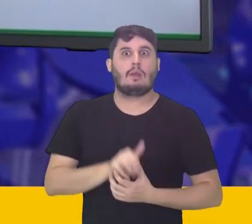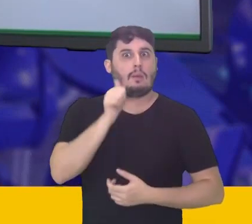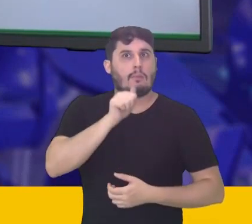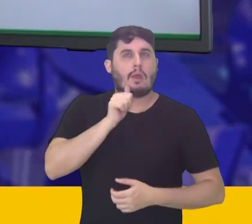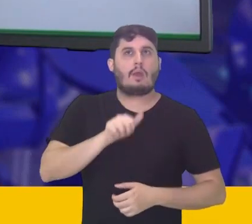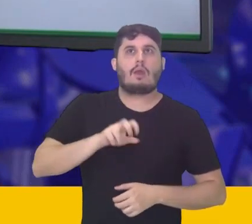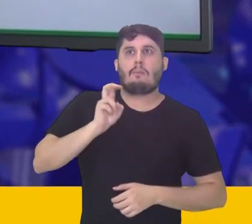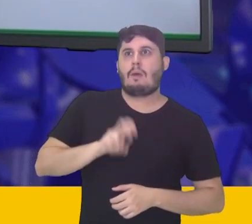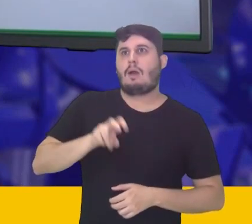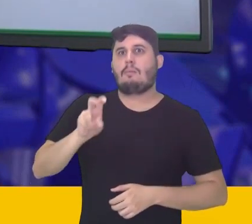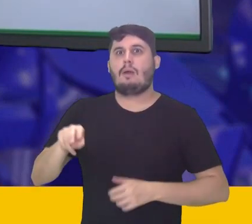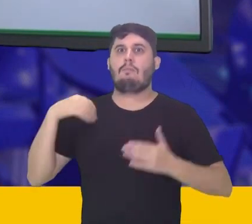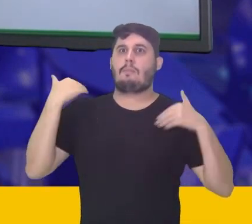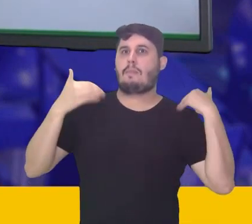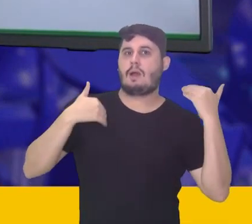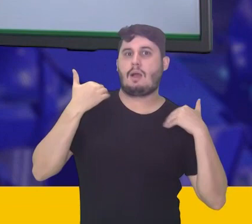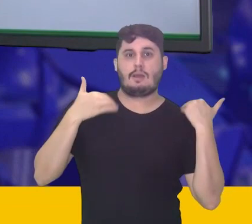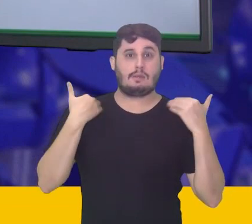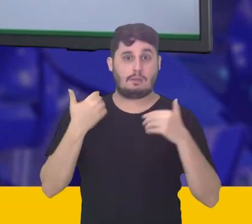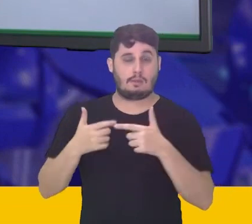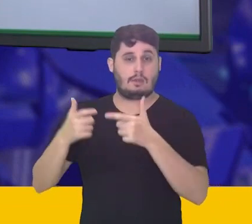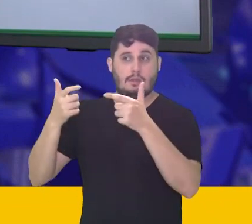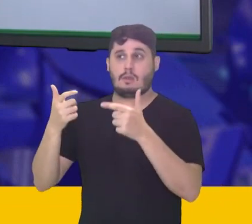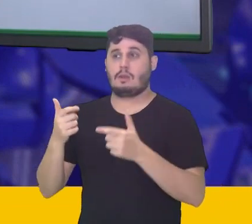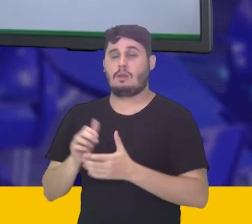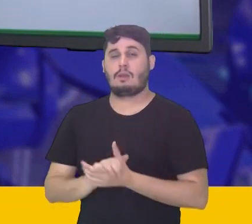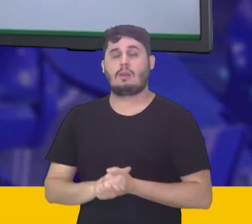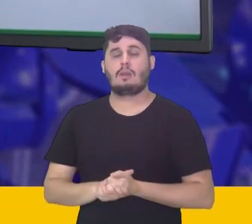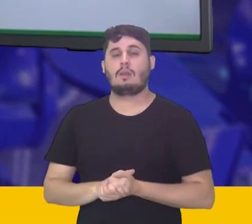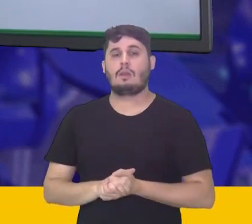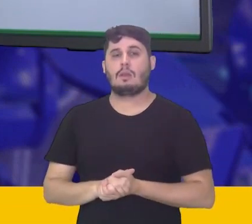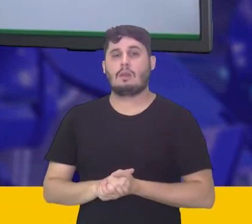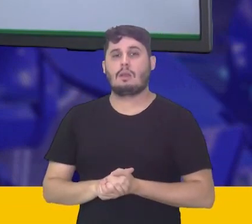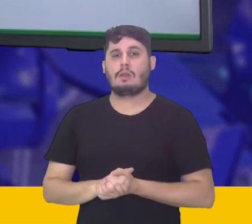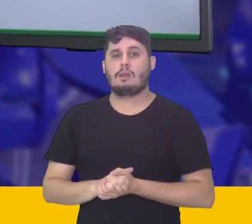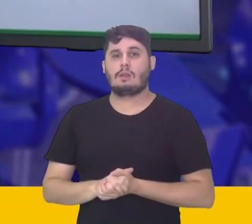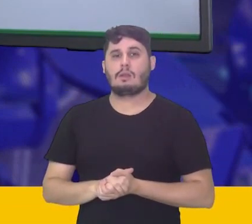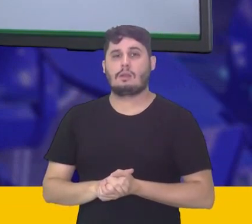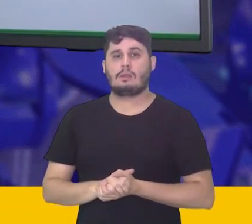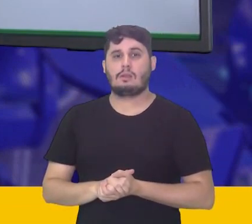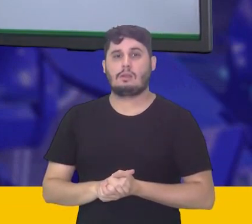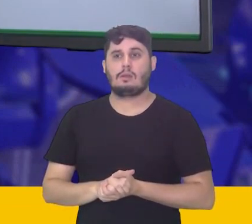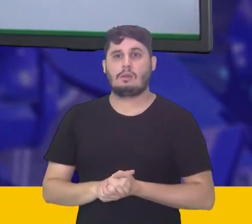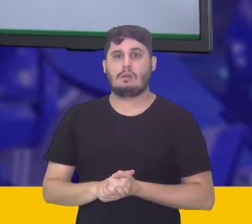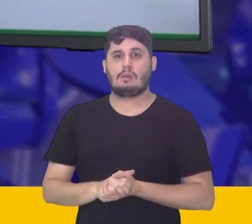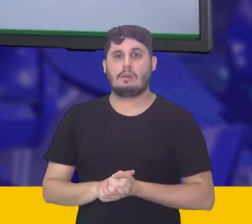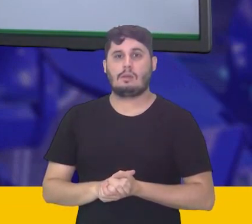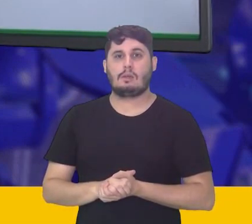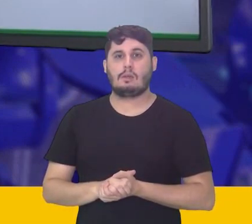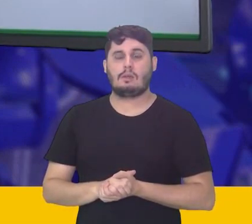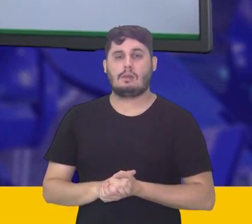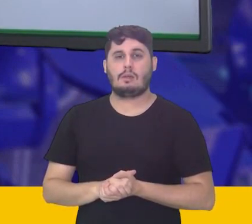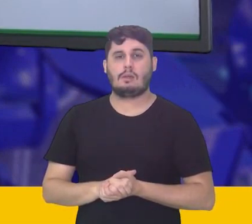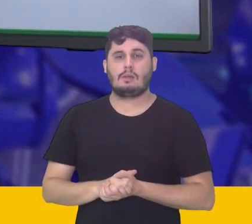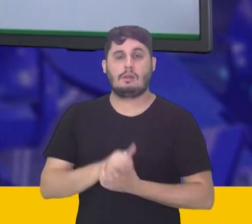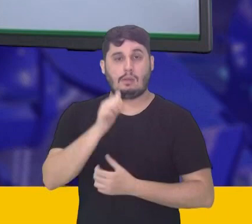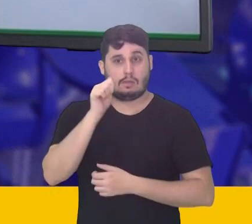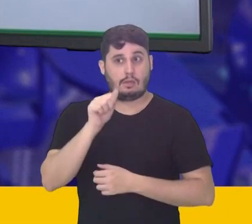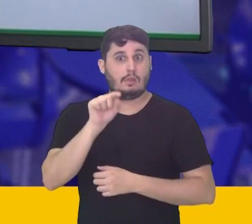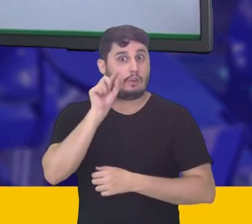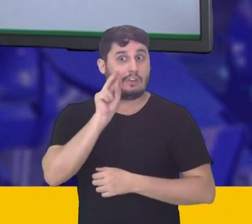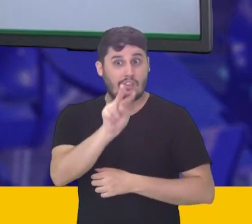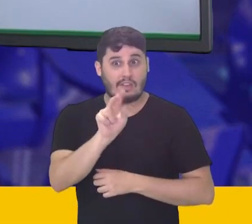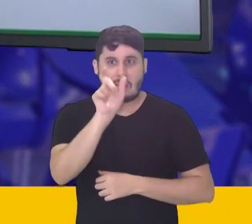pouco, podemos achar aqui, ó, I went to the London Museum. Então, estamos trabalhando aqui muito, né, com